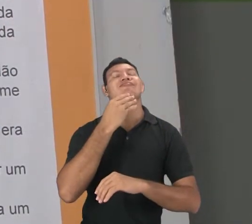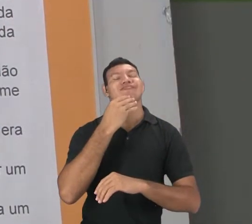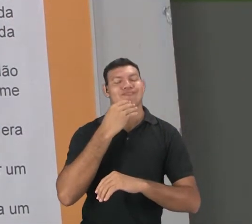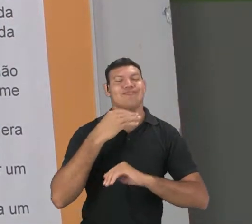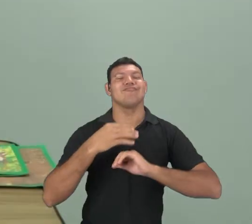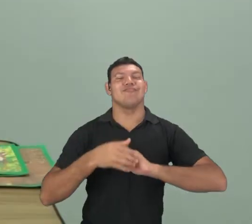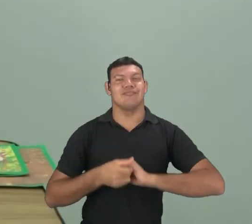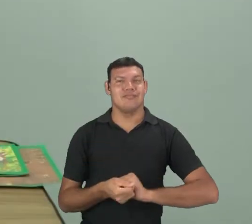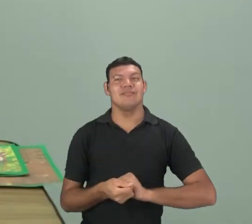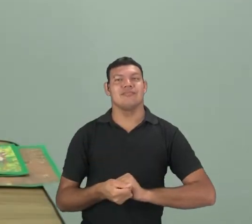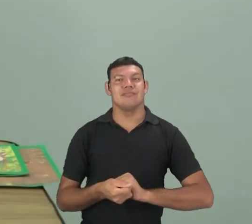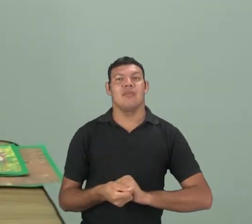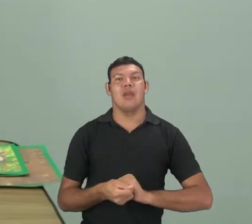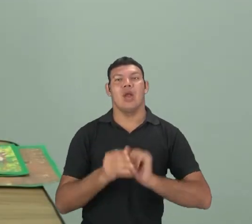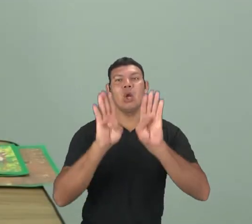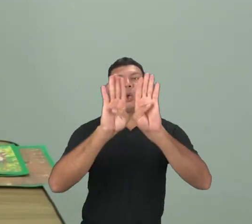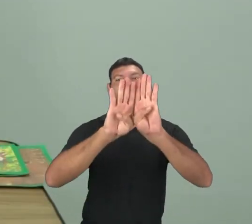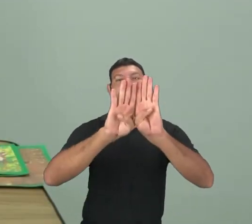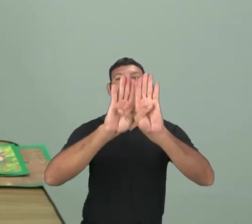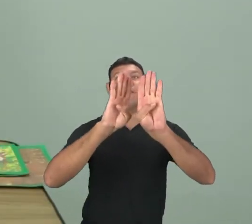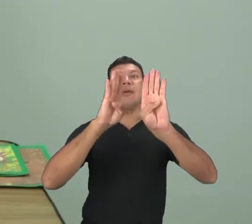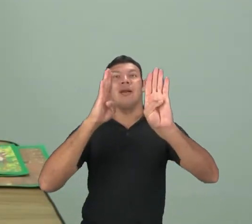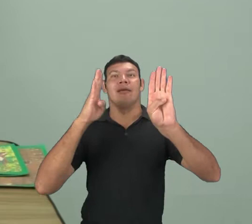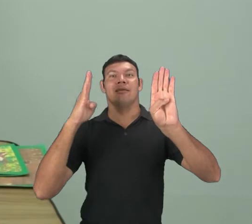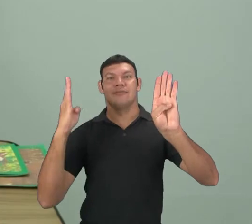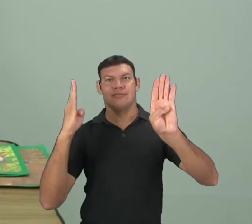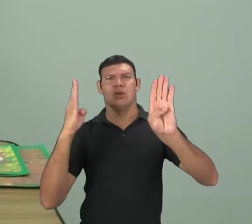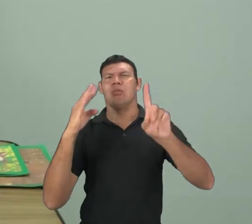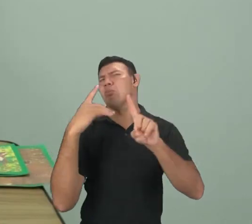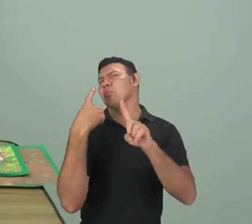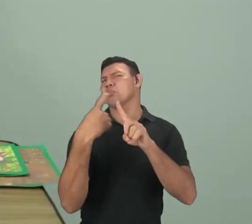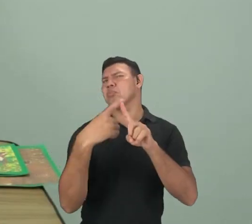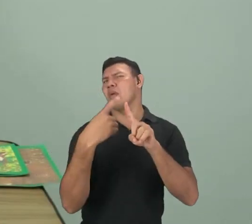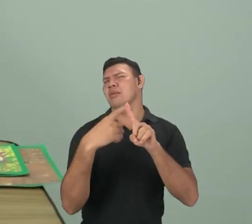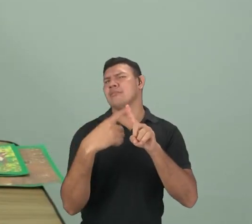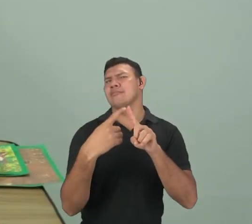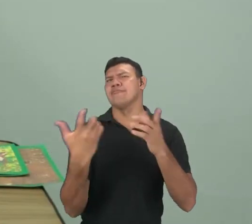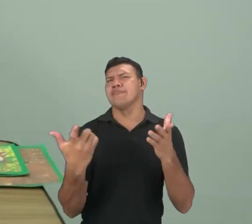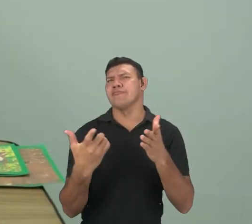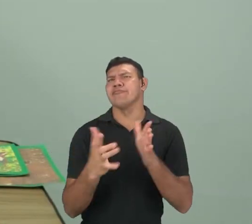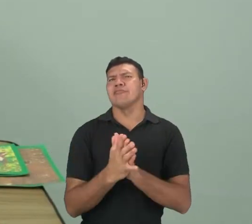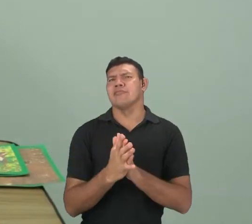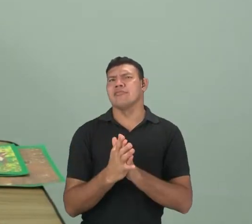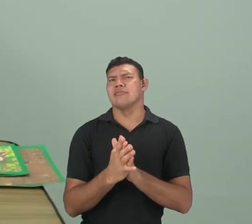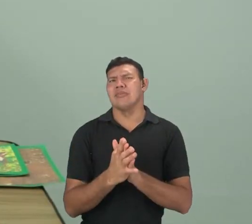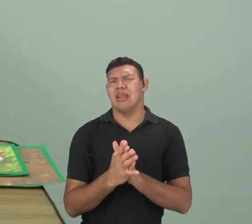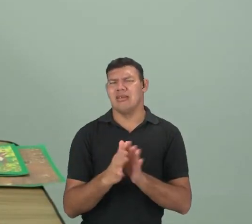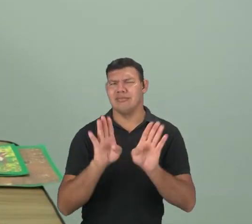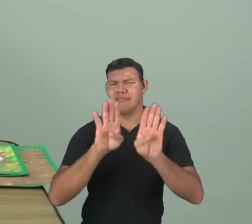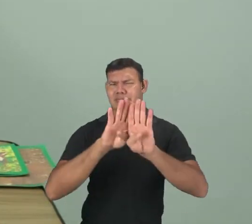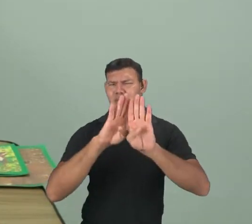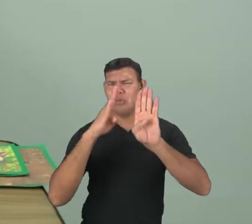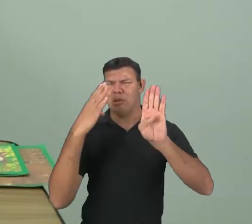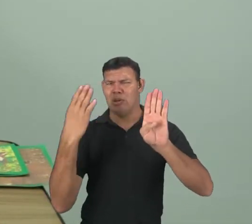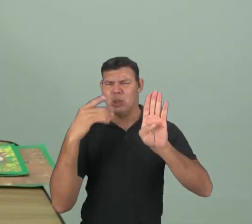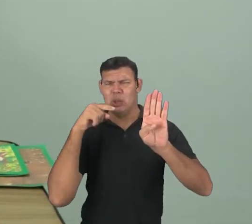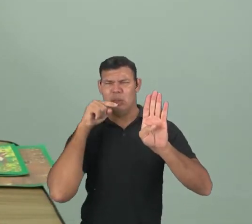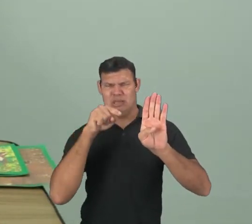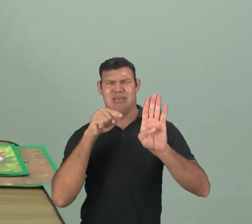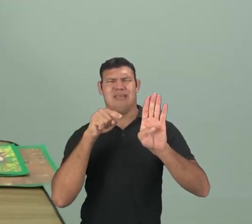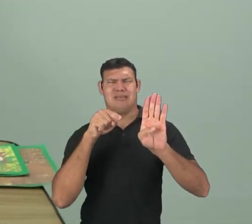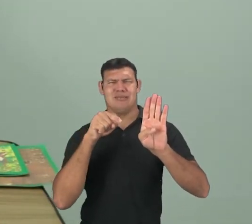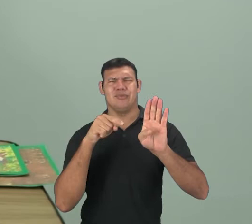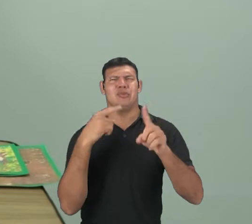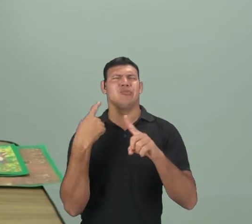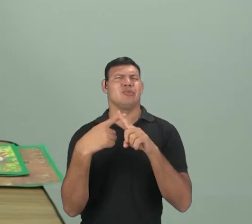né? Ele vai abrir essa porta. Por que ele foi de um rei abrir a porta? Vocês pararam para pensar? Estranho,